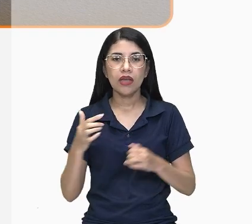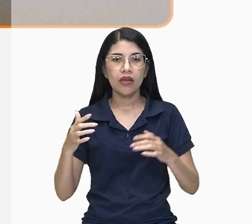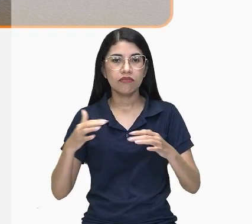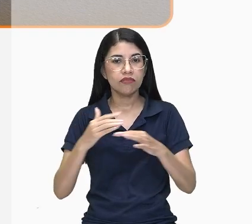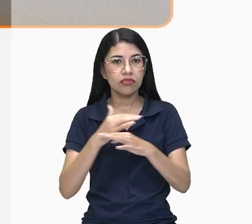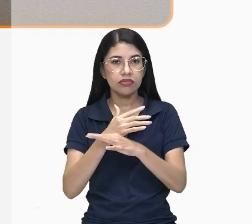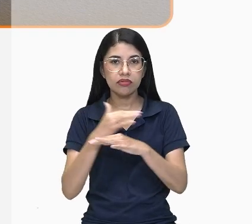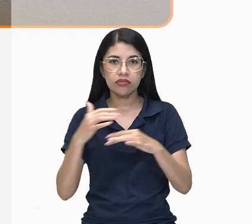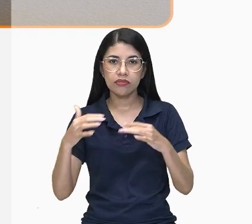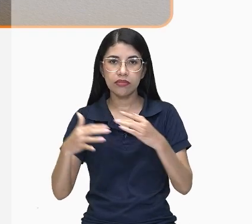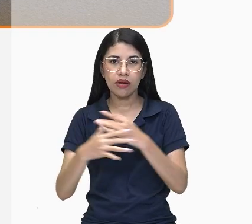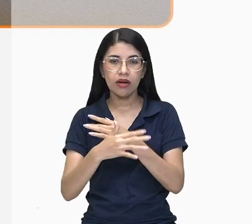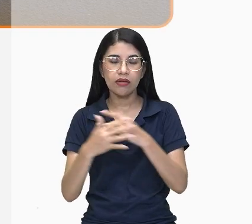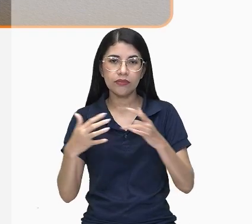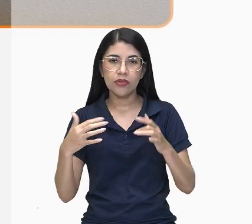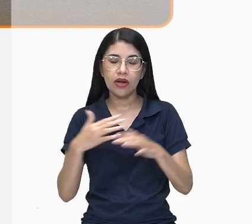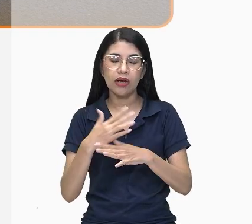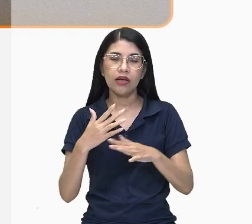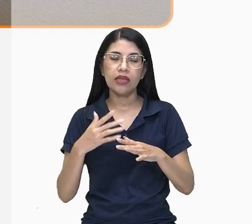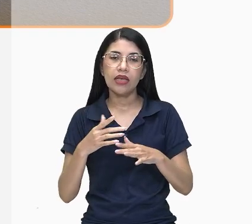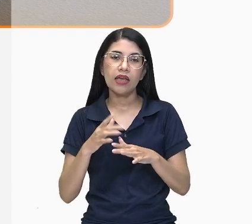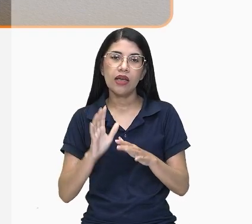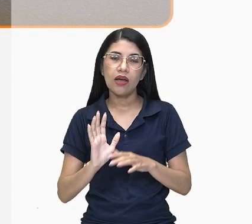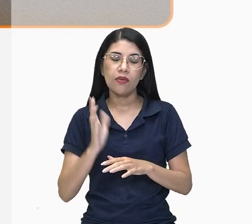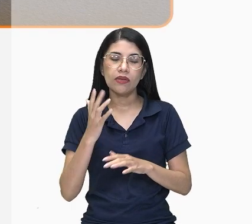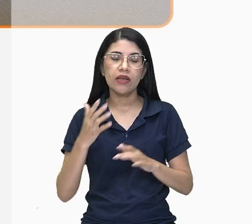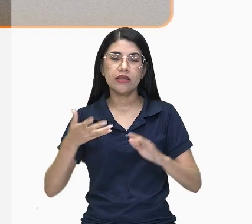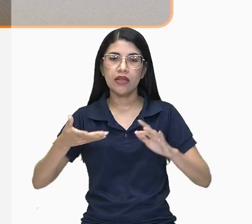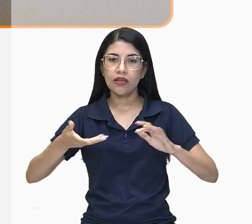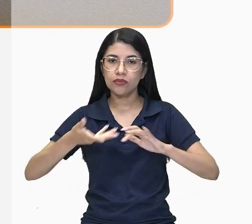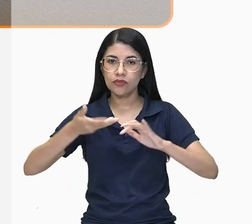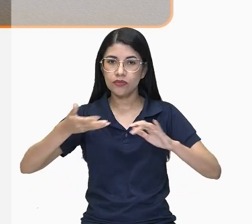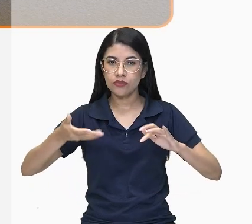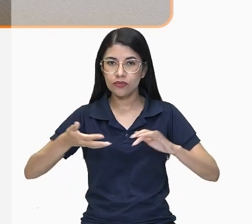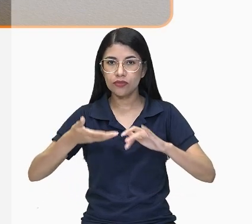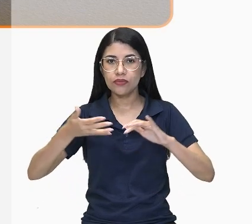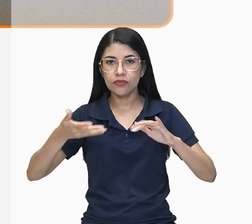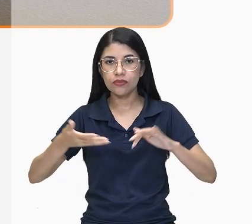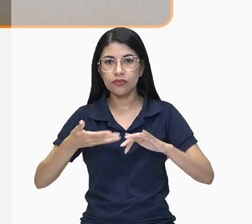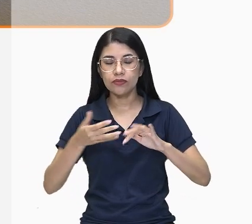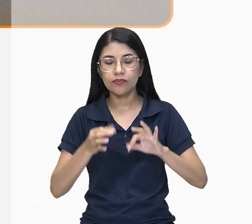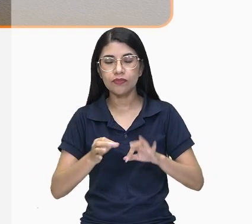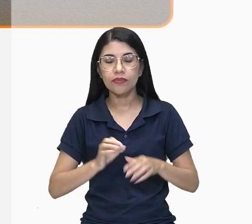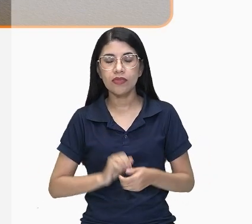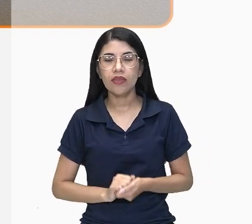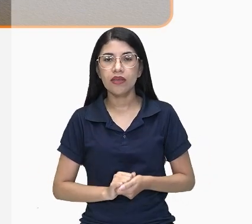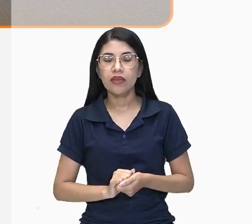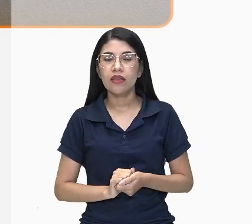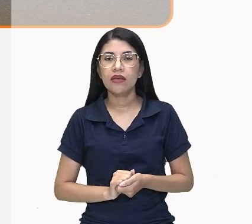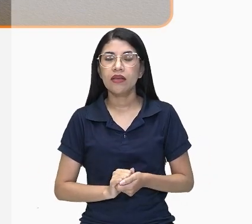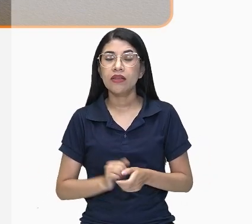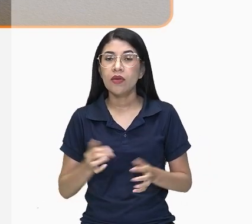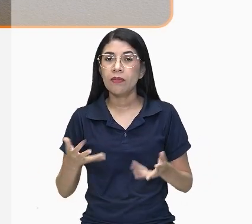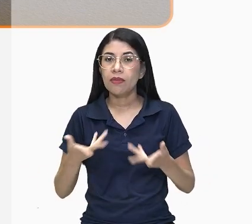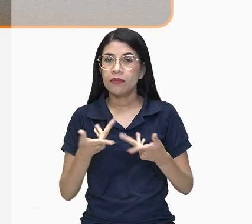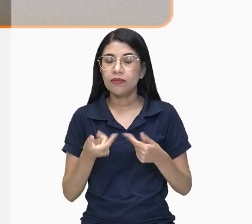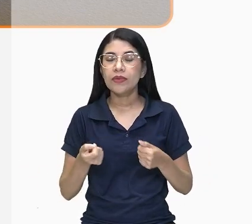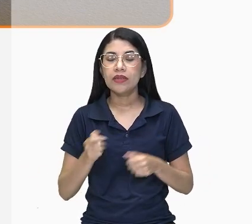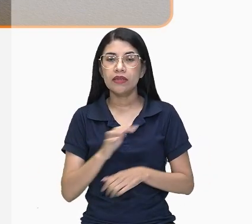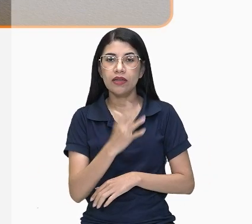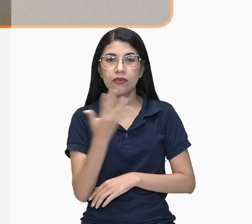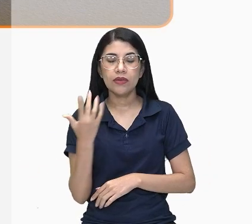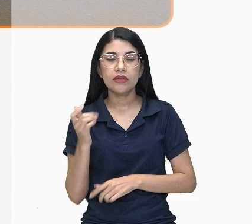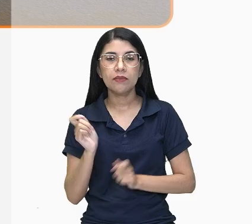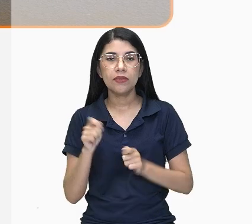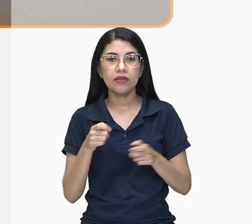imediatamente aonde ocorre o encontro das águas desses rios. Esse espetáculo da natureza, ele também pode ser